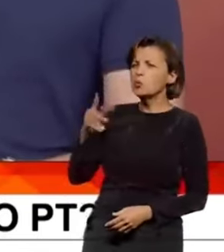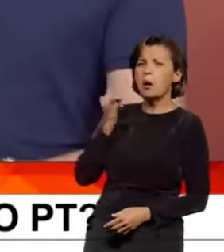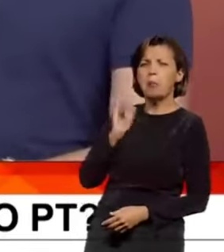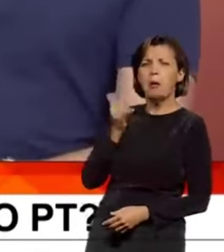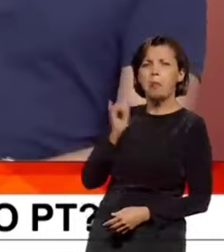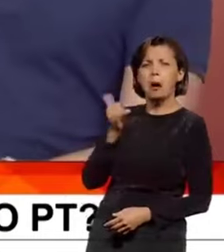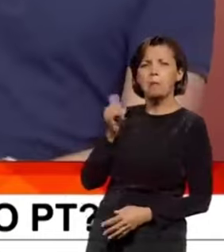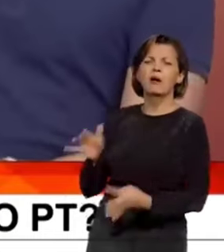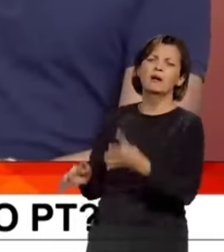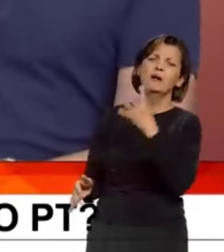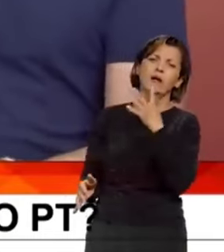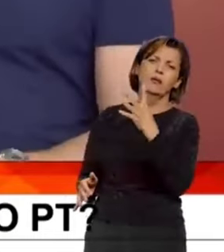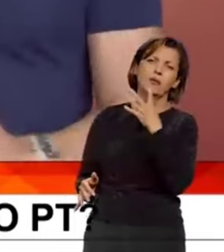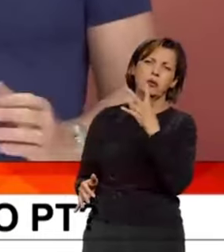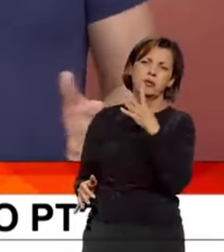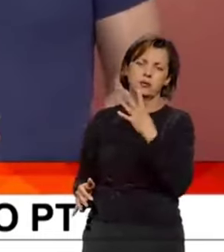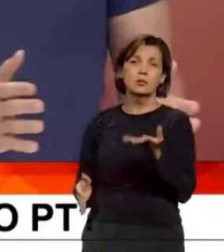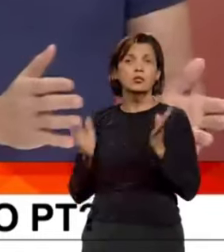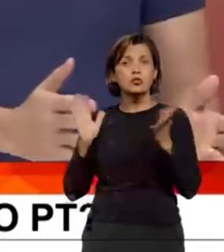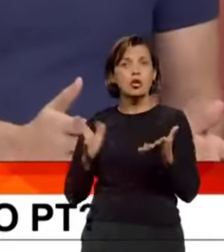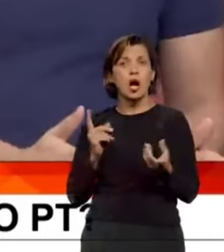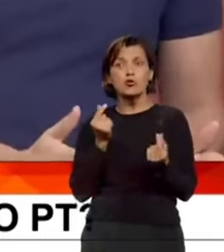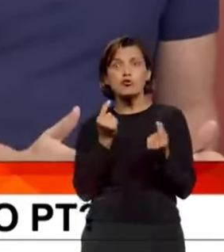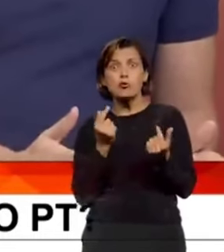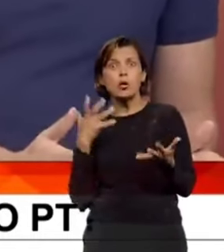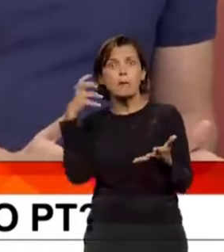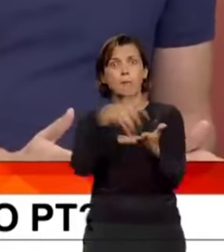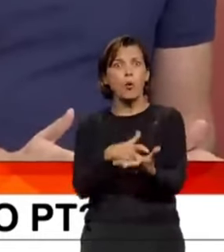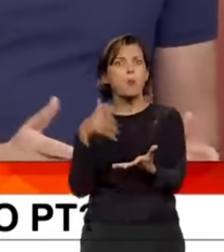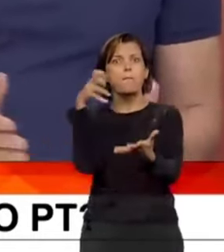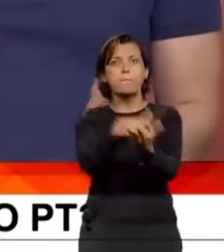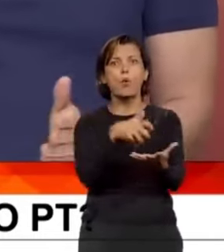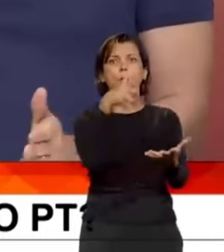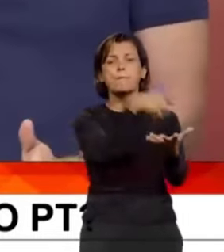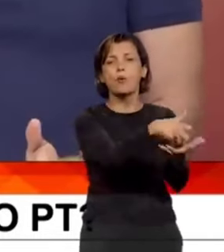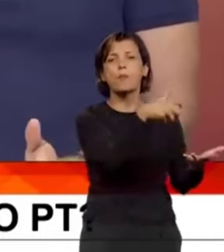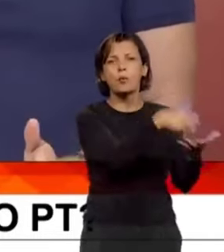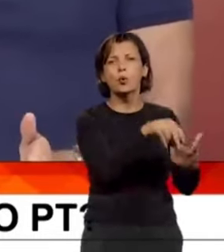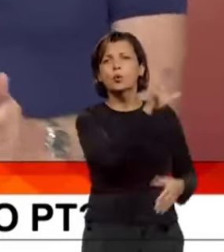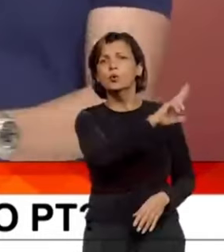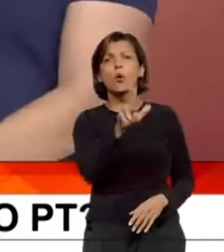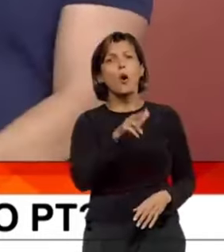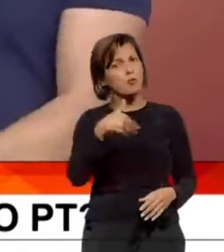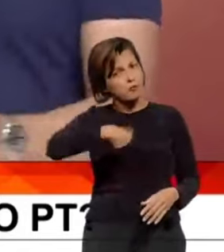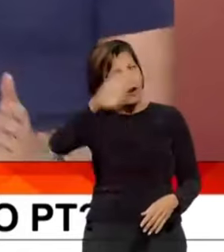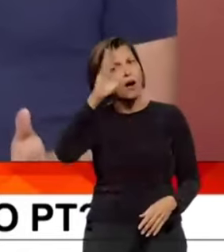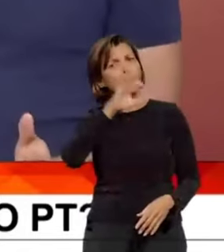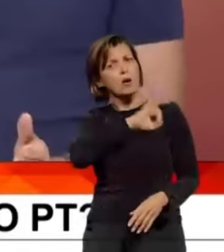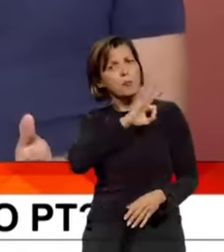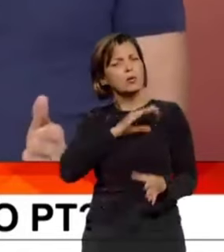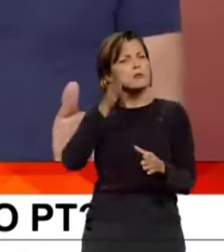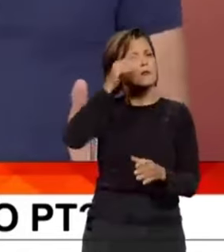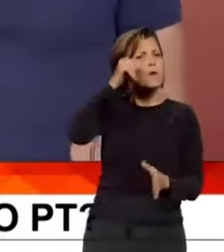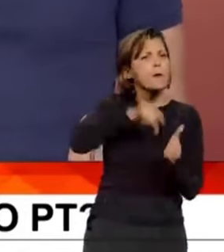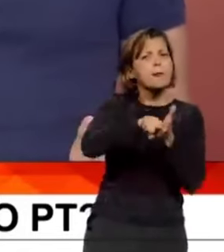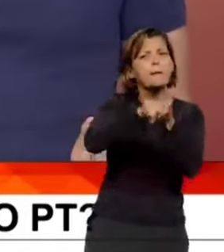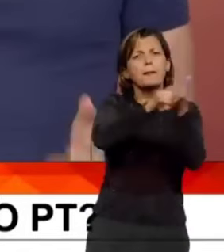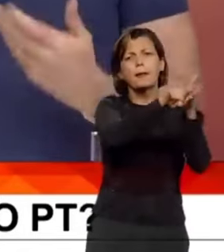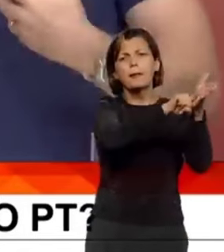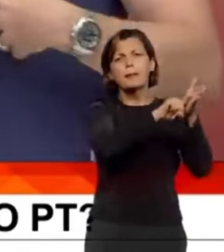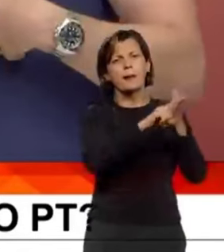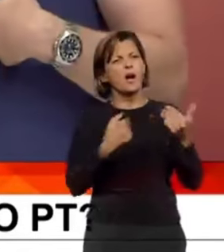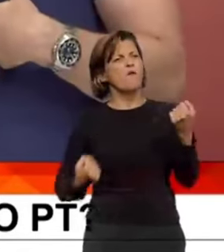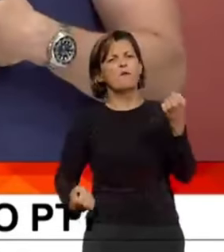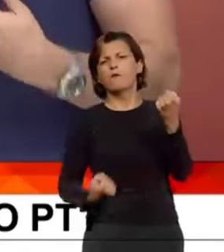essa narrativa eu posso posso te falar se a pessoa paga com dinheiro vivo coloca no próprio nome vai lá e investido É isso aí eu